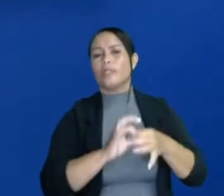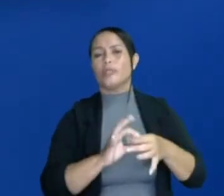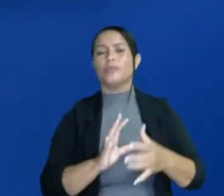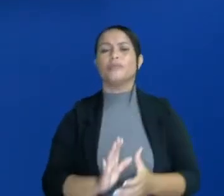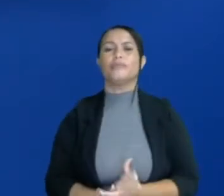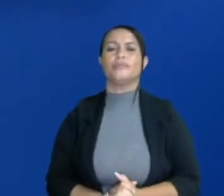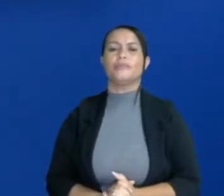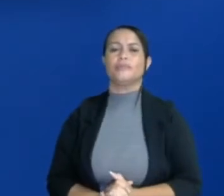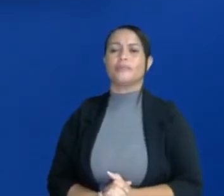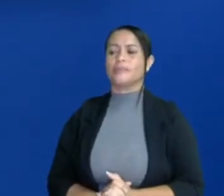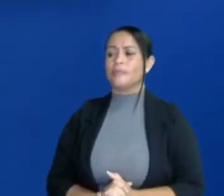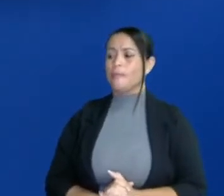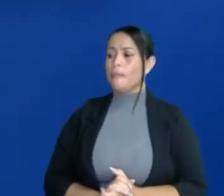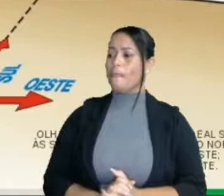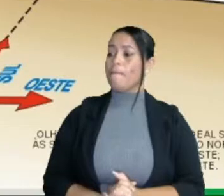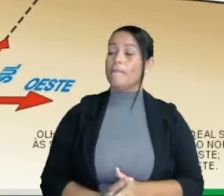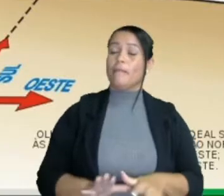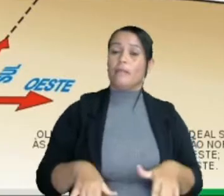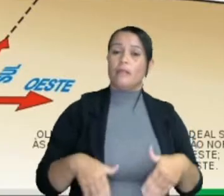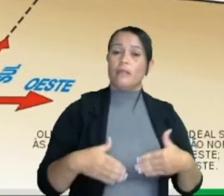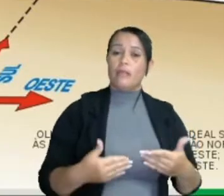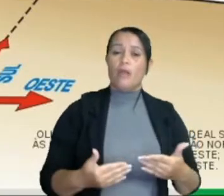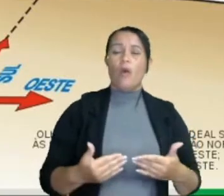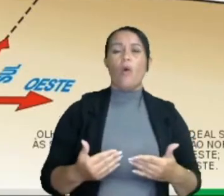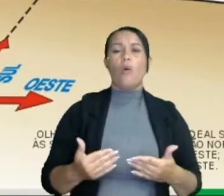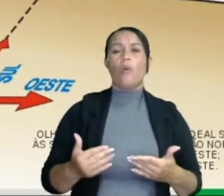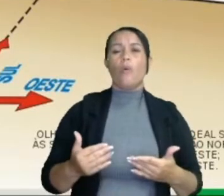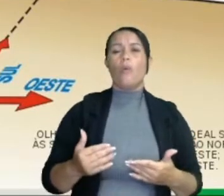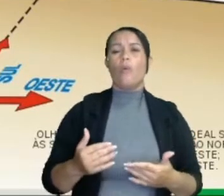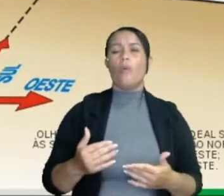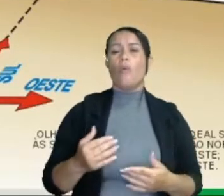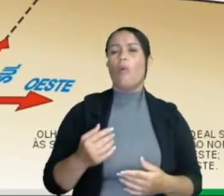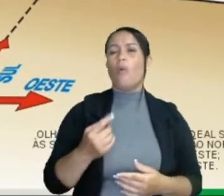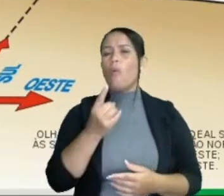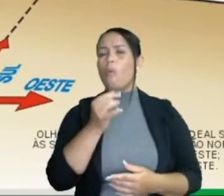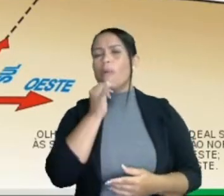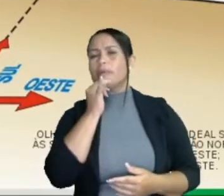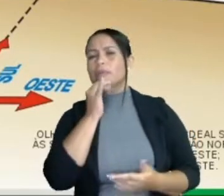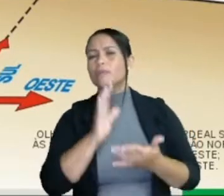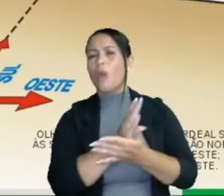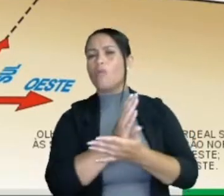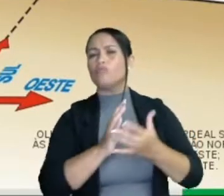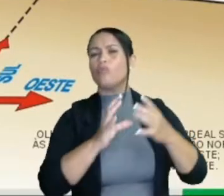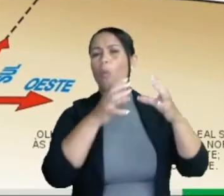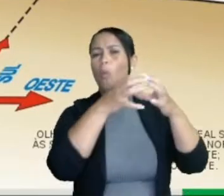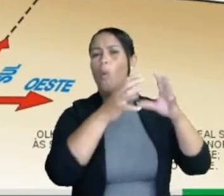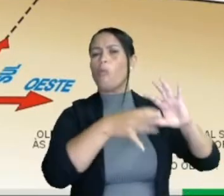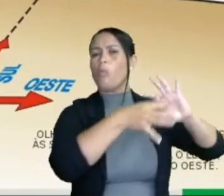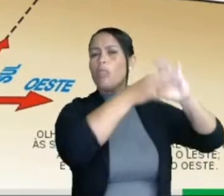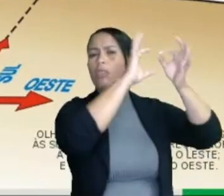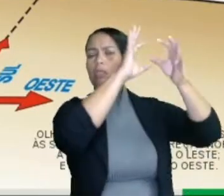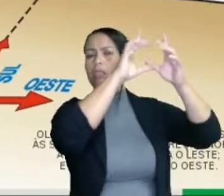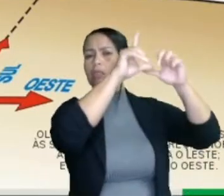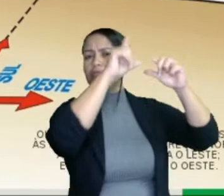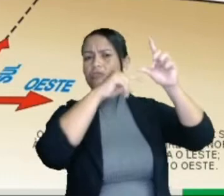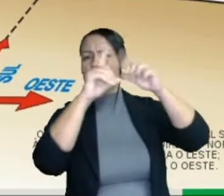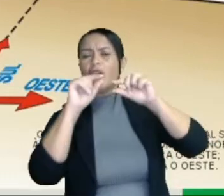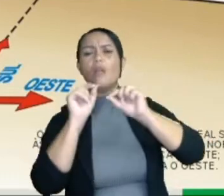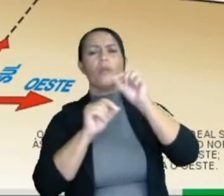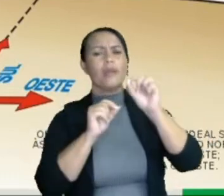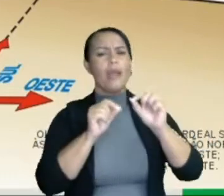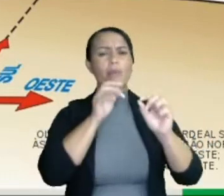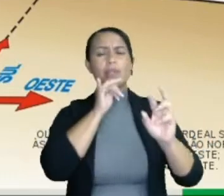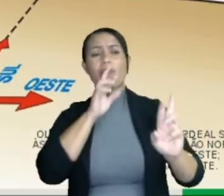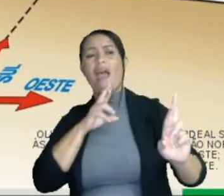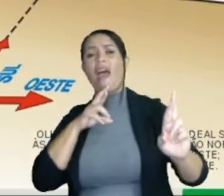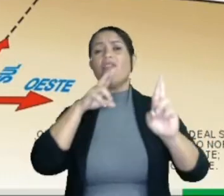bom? E aí, um desses astros ou constelações que são utilizados como referência para você